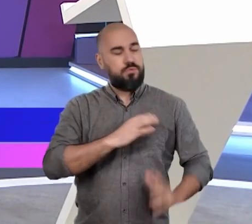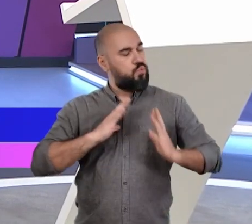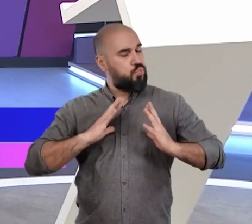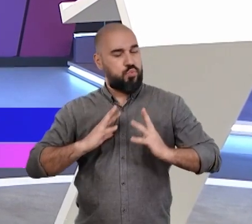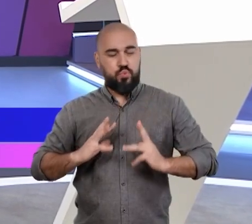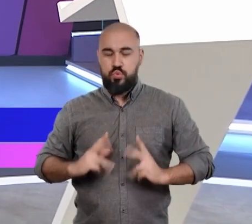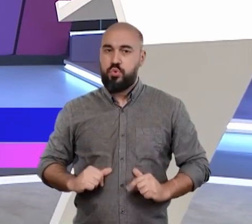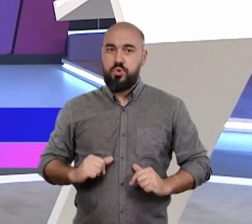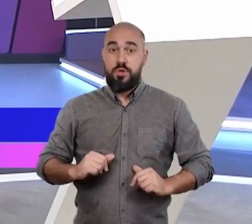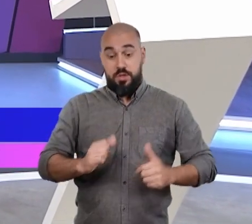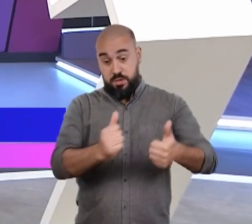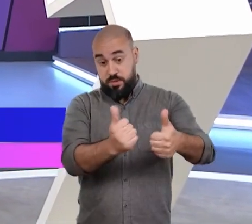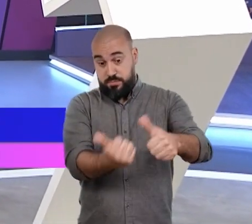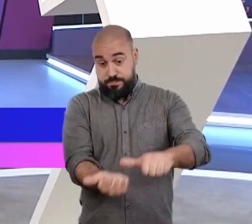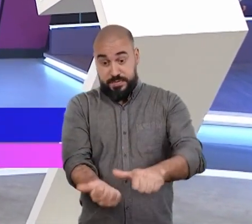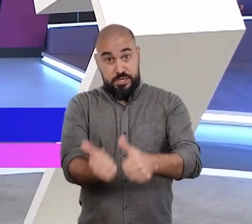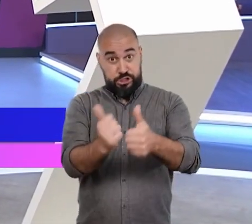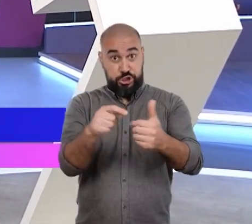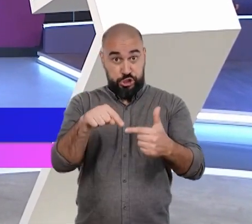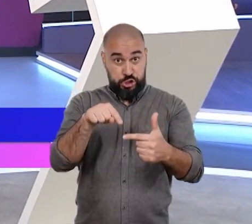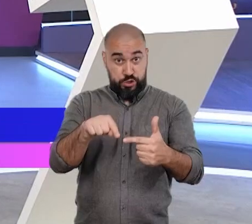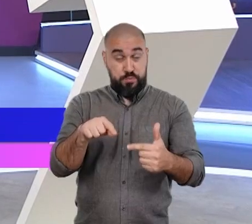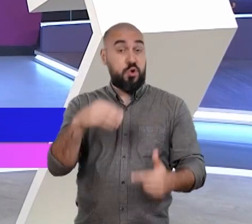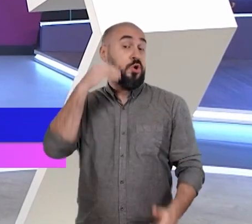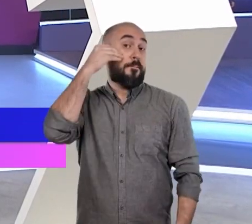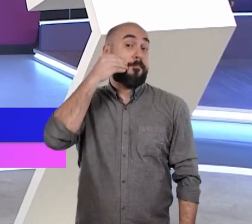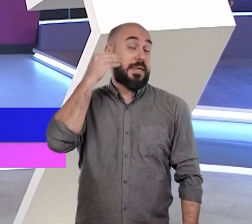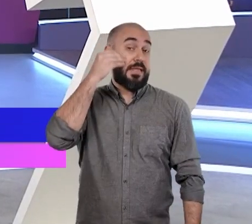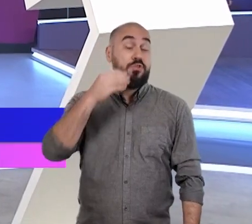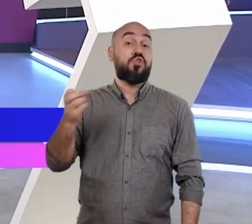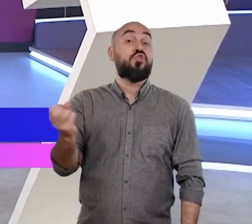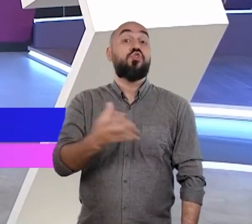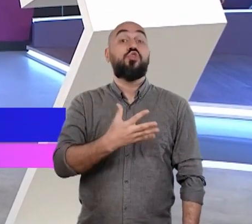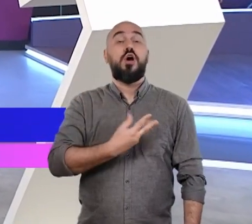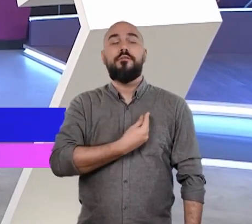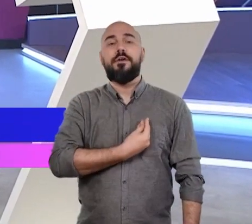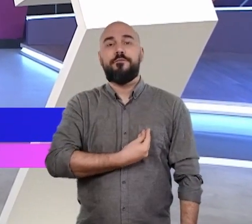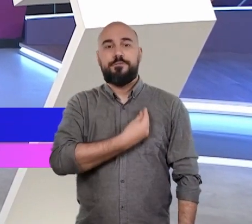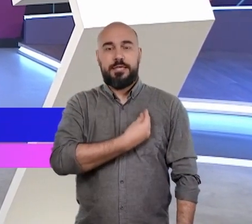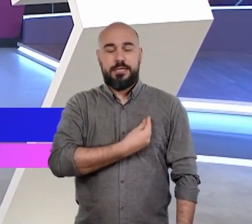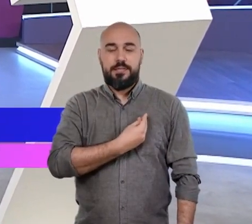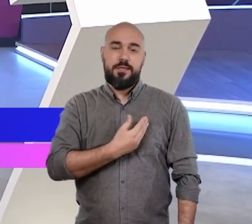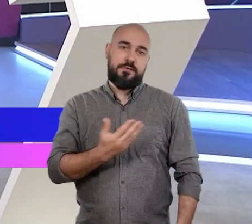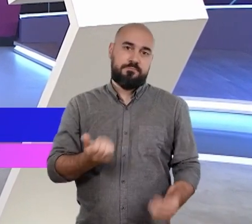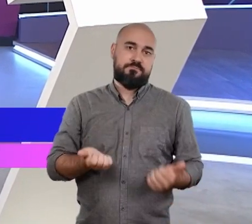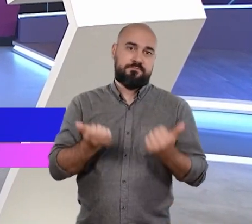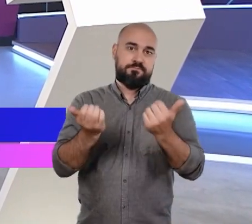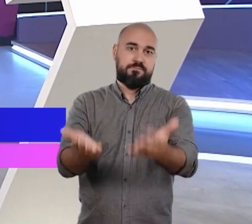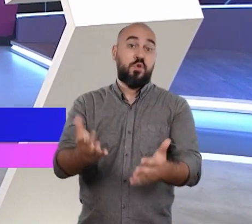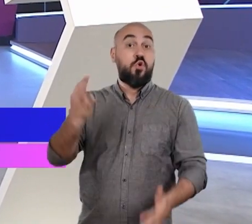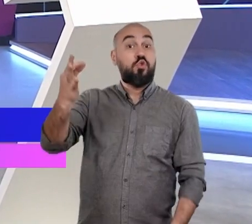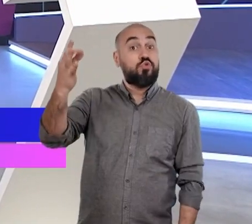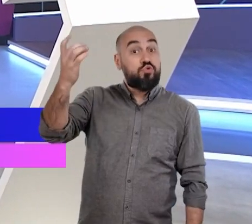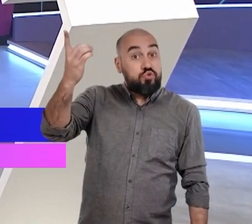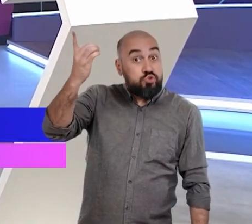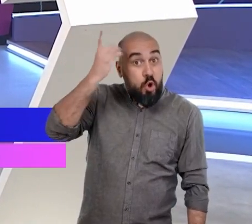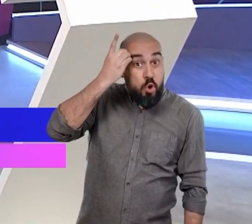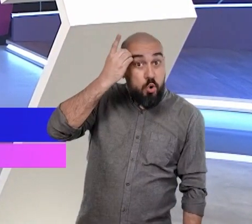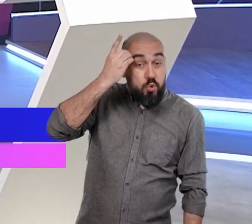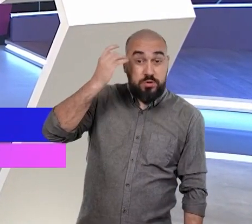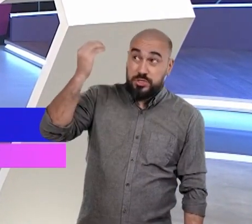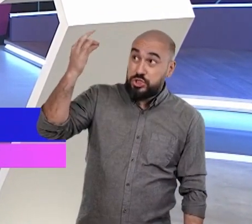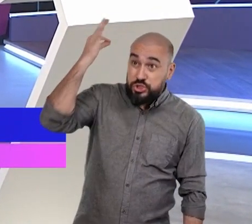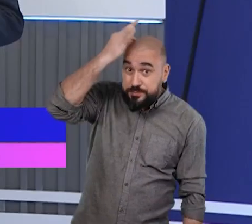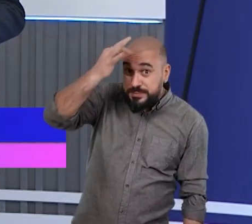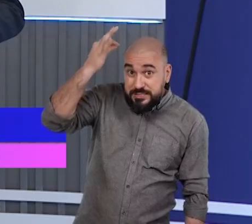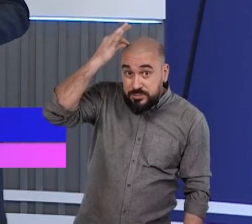com o batismo, aqueles que passam pela experiência do novo nascimento recebem também o dom do Espírito Santo.